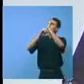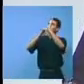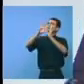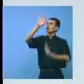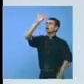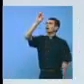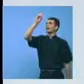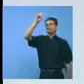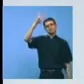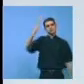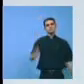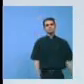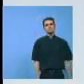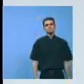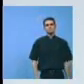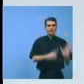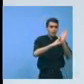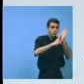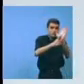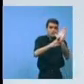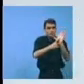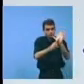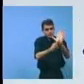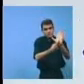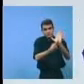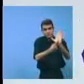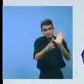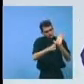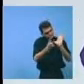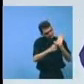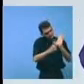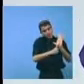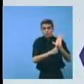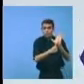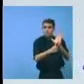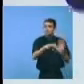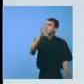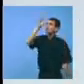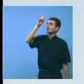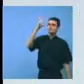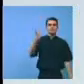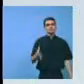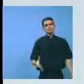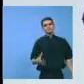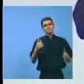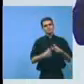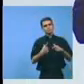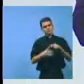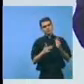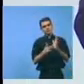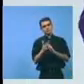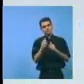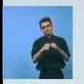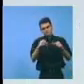apresentá-las ao, mostra para o Senhor, está aqui Senhor minha fraqueza, está aqui minha sujeira Senhor, o Senhor está próximo, Ele está comigo, o Senhor